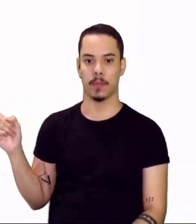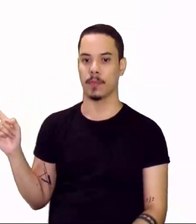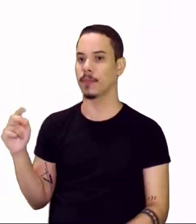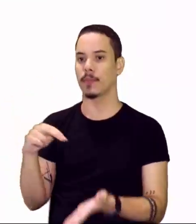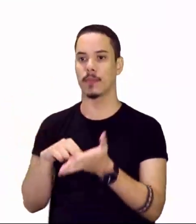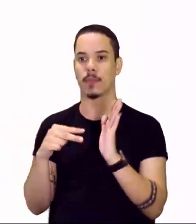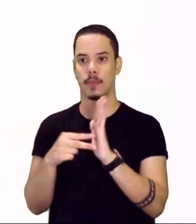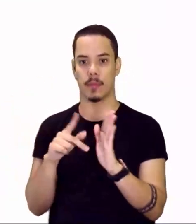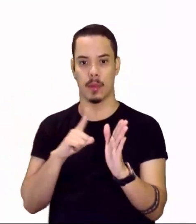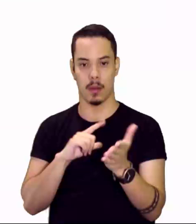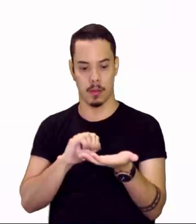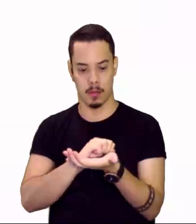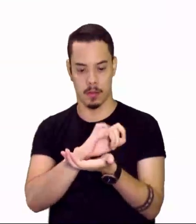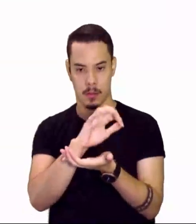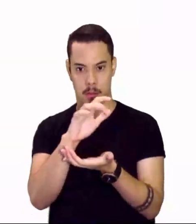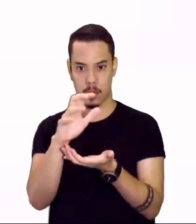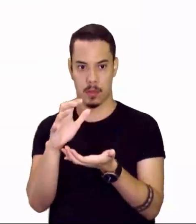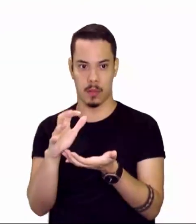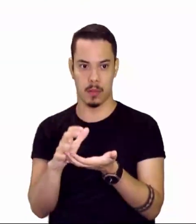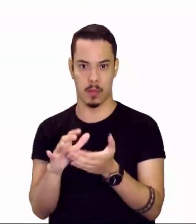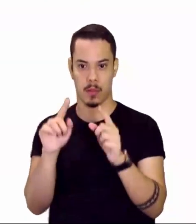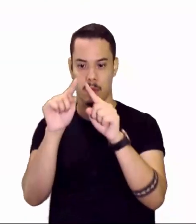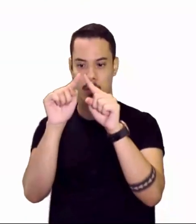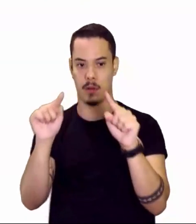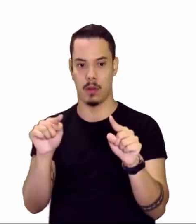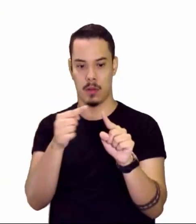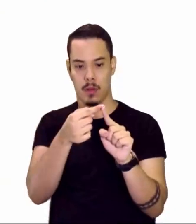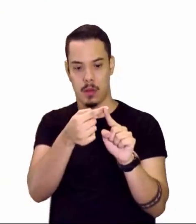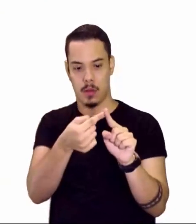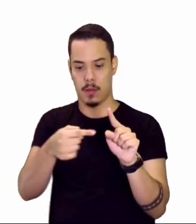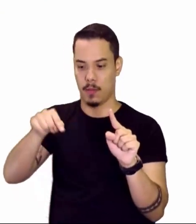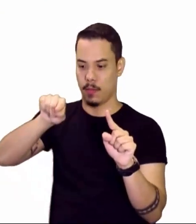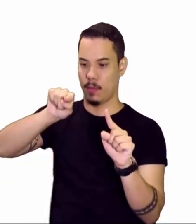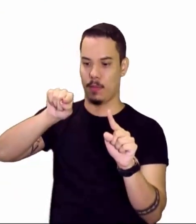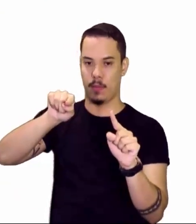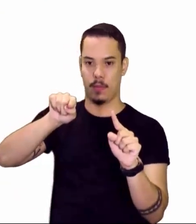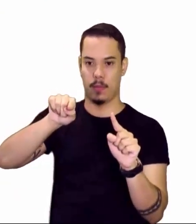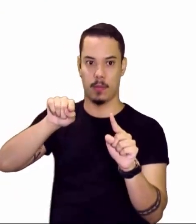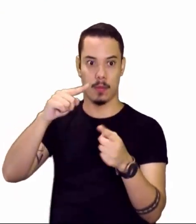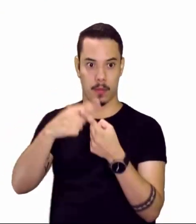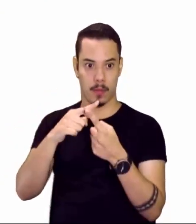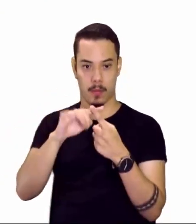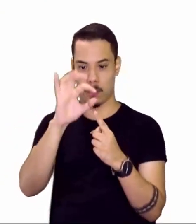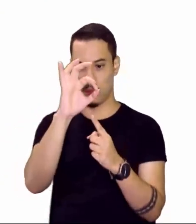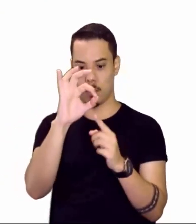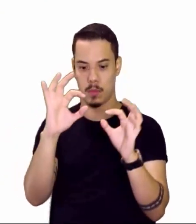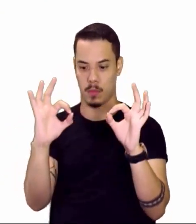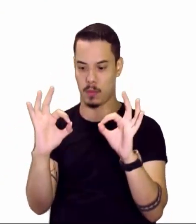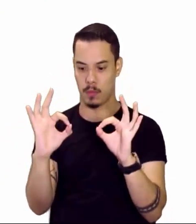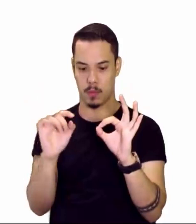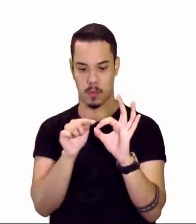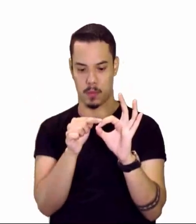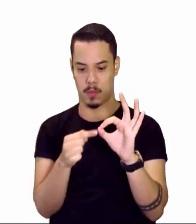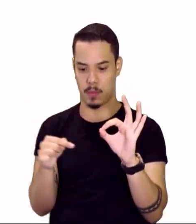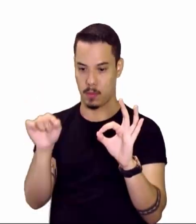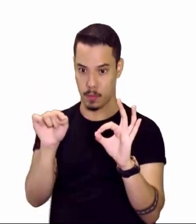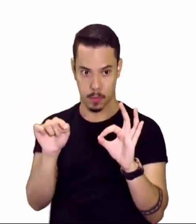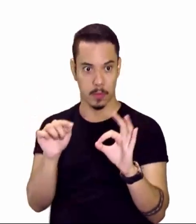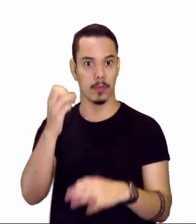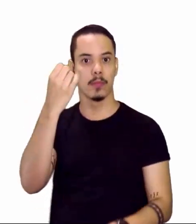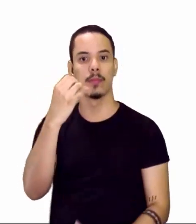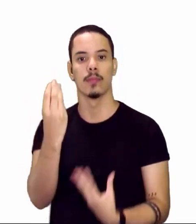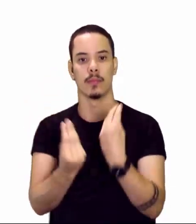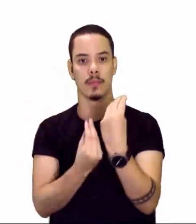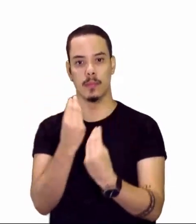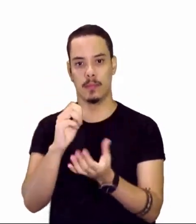ela tem uma geometria angular, tá? Com dois átomos iguais e o átomo central. Como